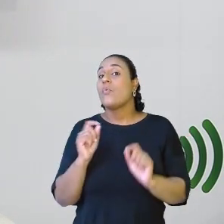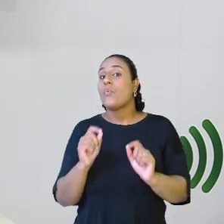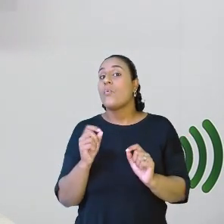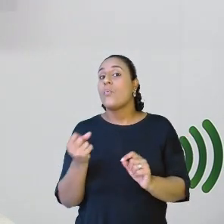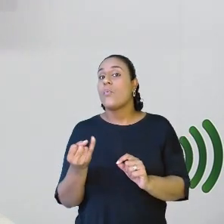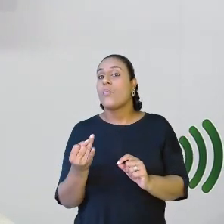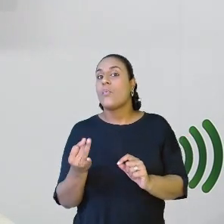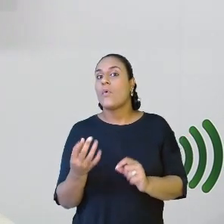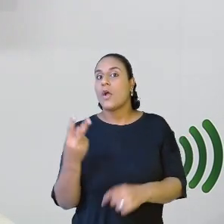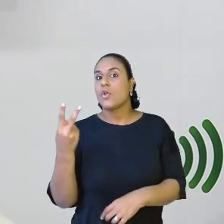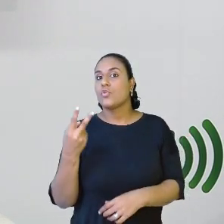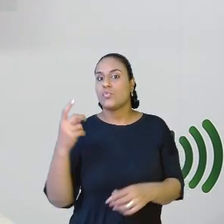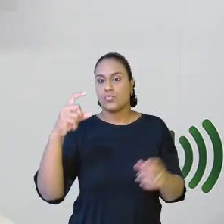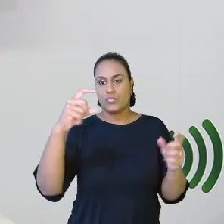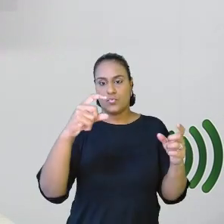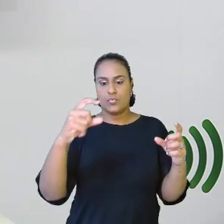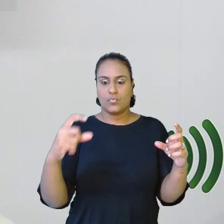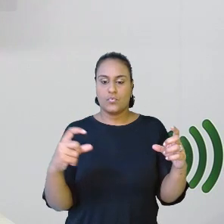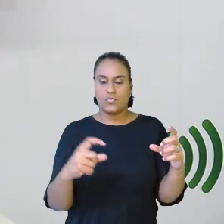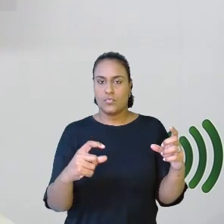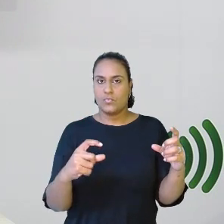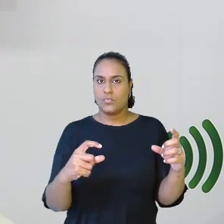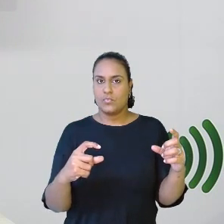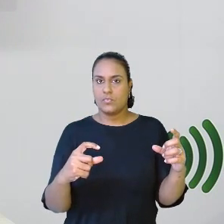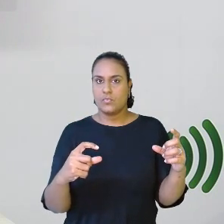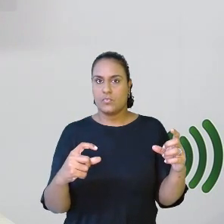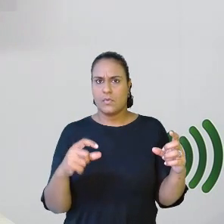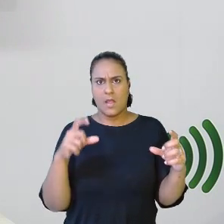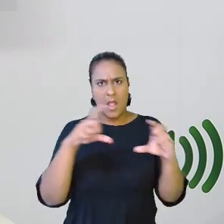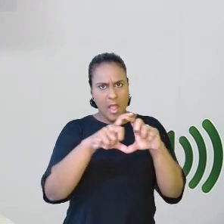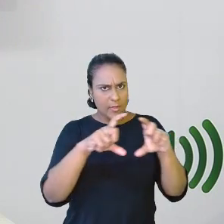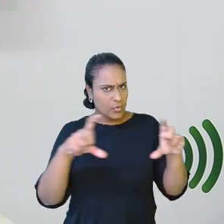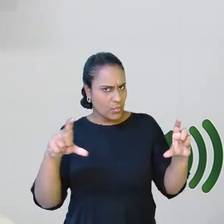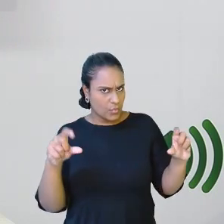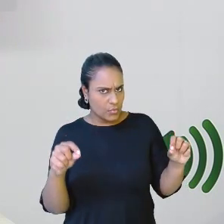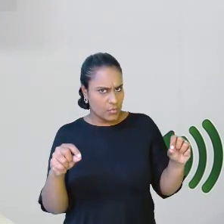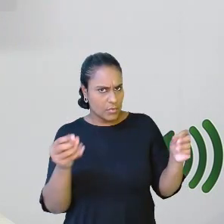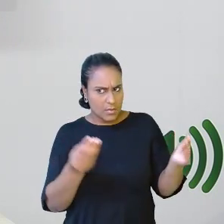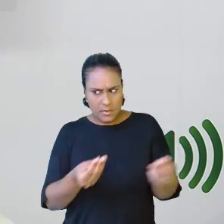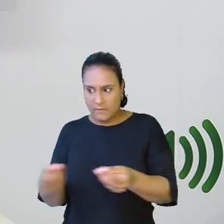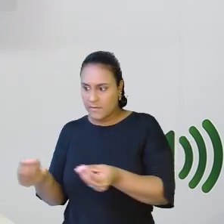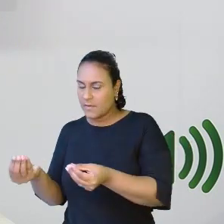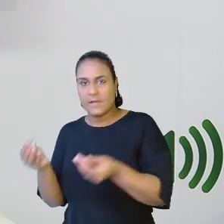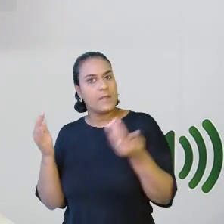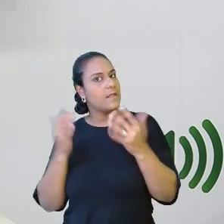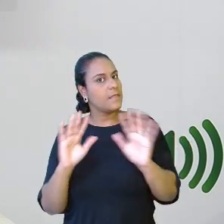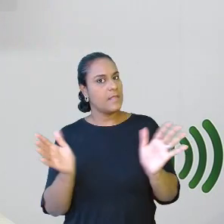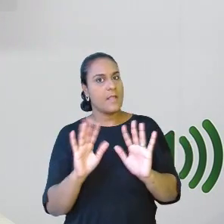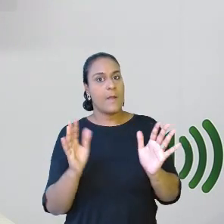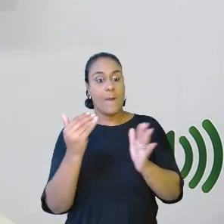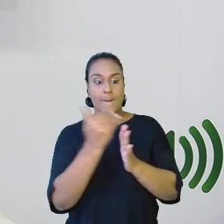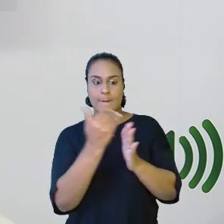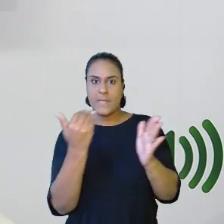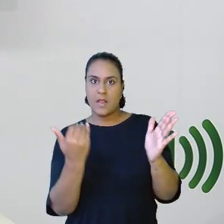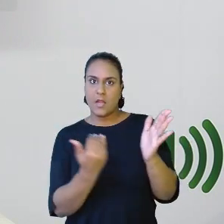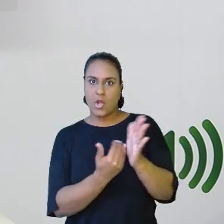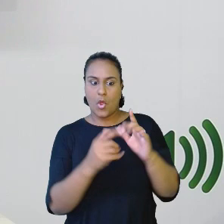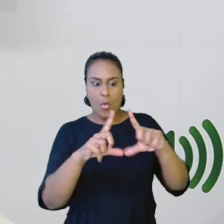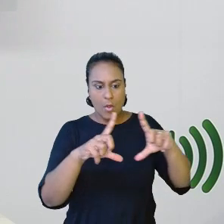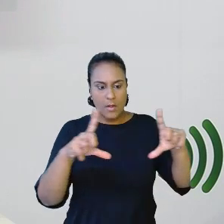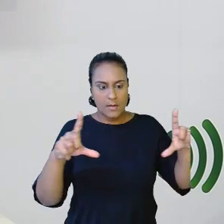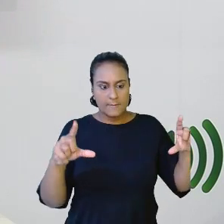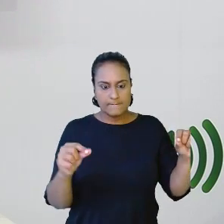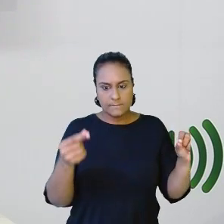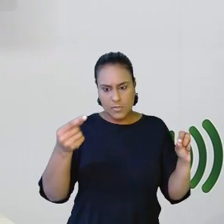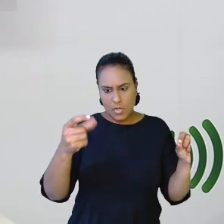2 partes. É o inteiro? Essas 2 partes é o inteiro? Não, é menor do que o inteiro.